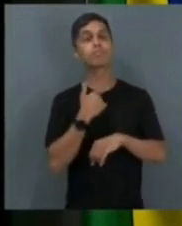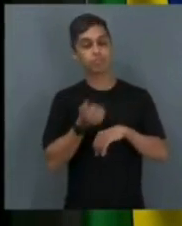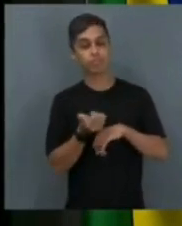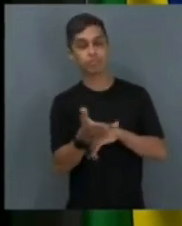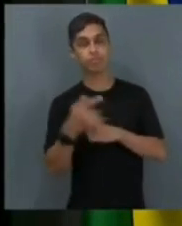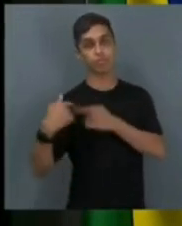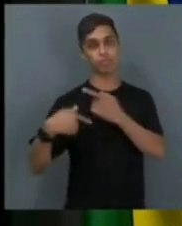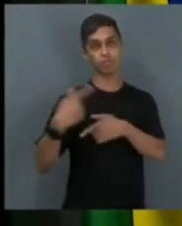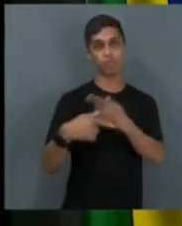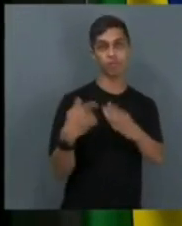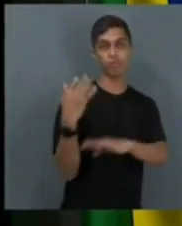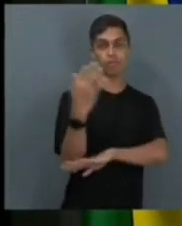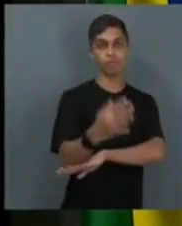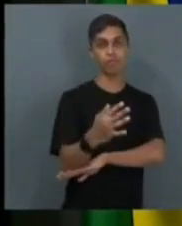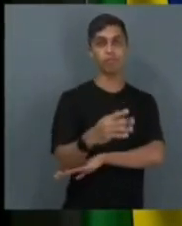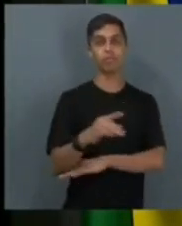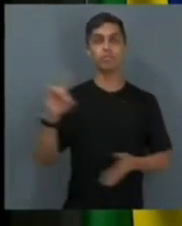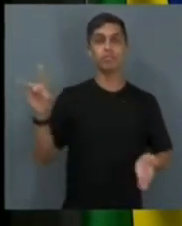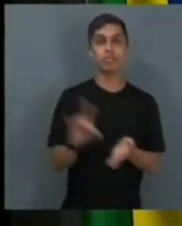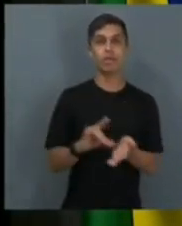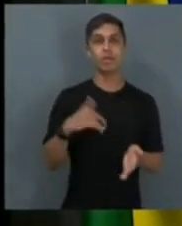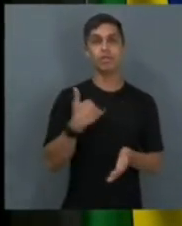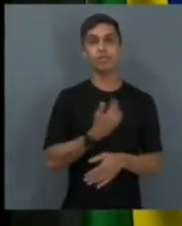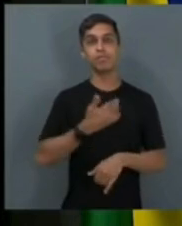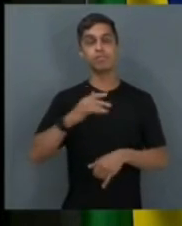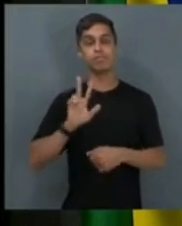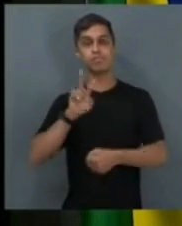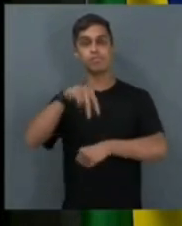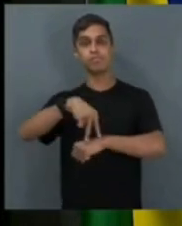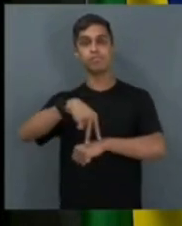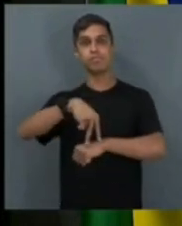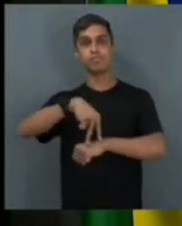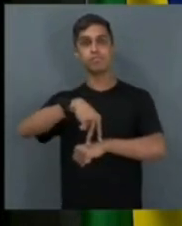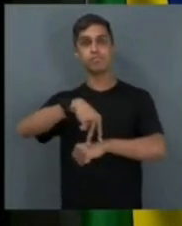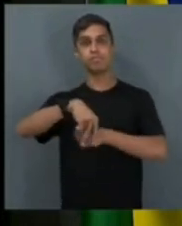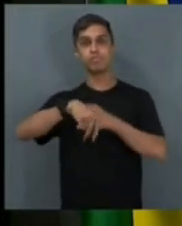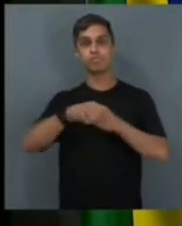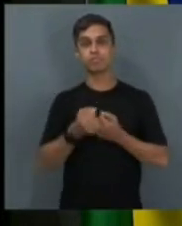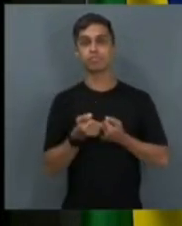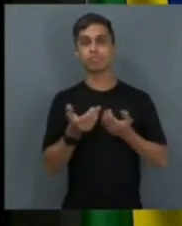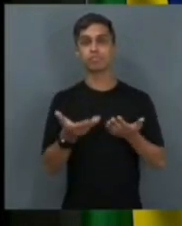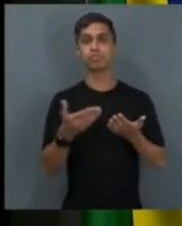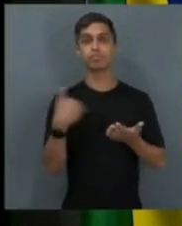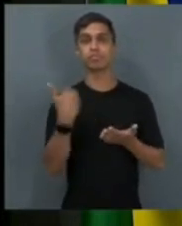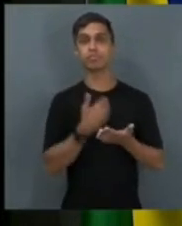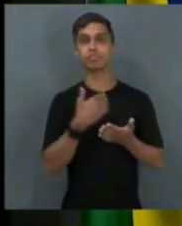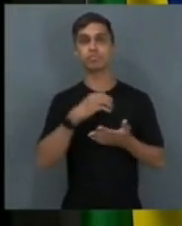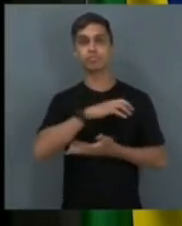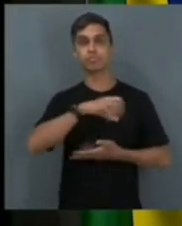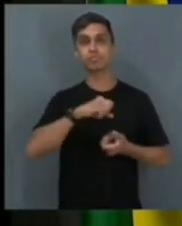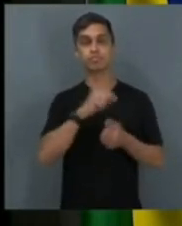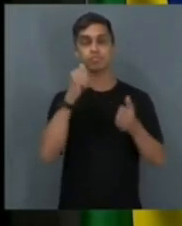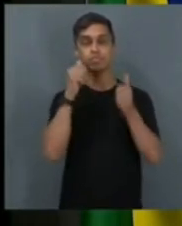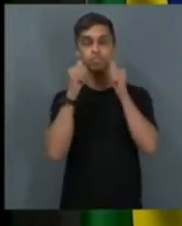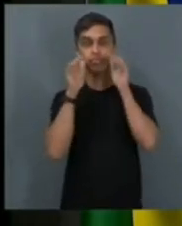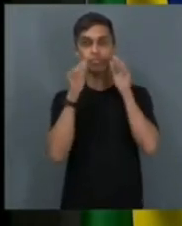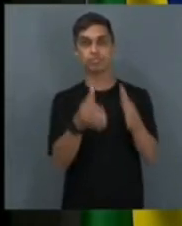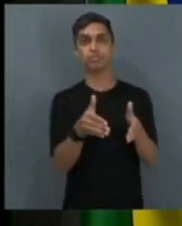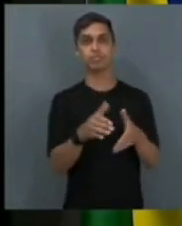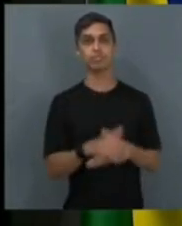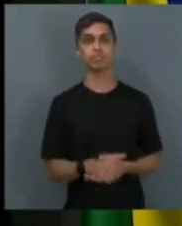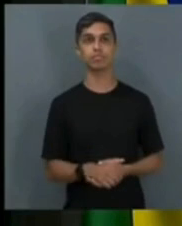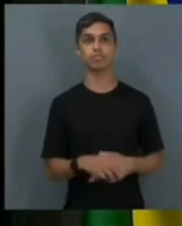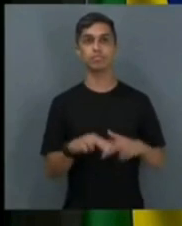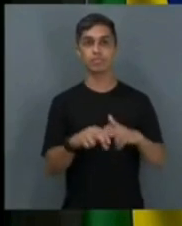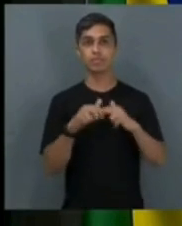próximas gerações, confirmando nosso protagonismo no compromisso com a sustentabilidade.